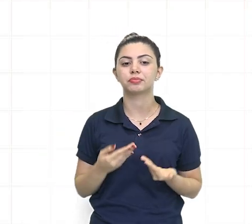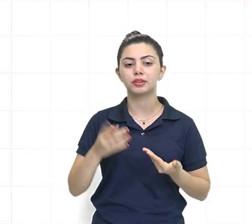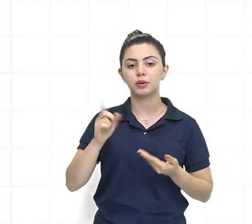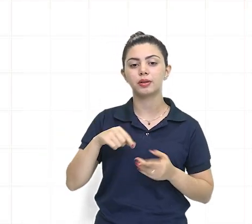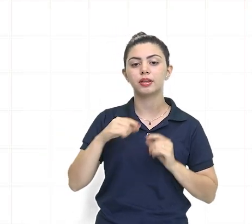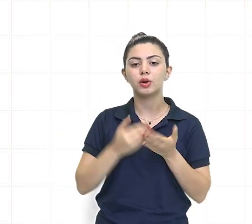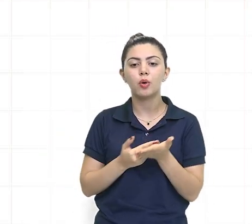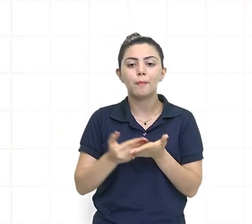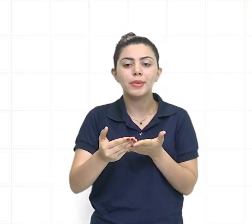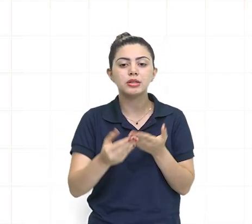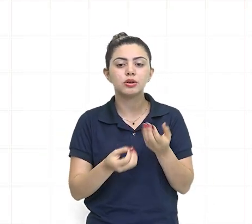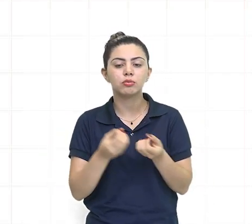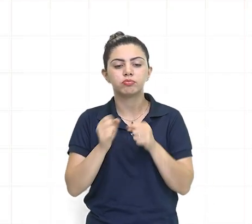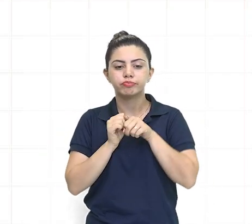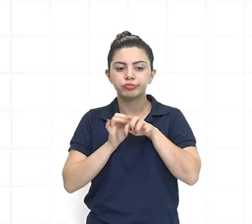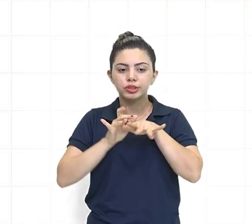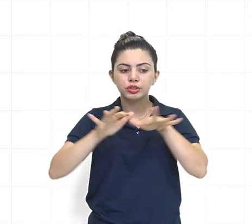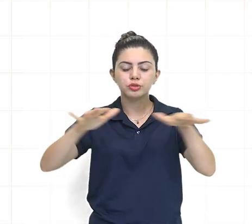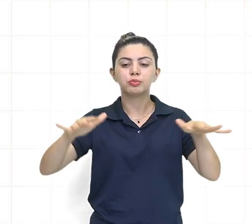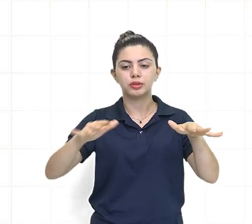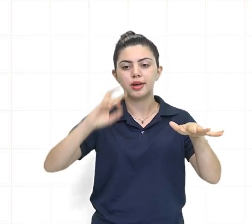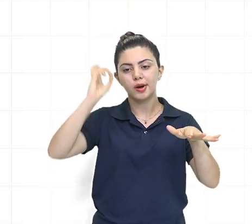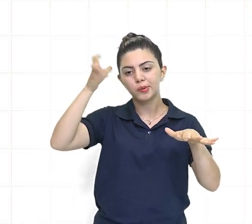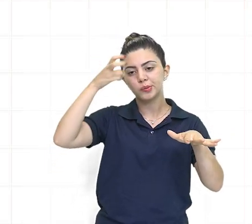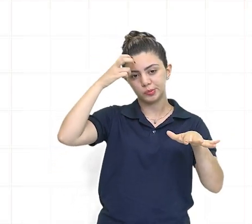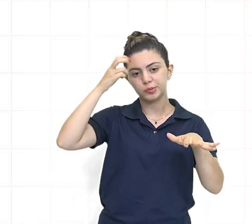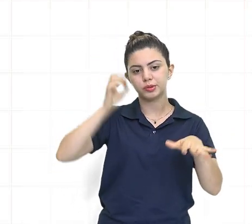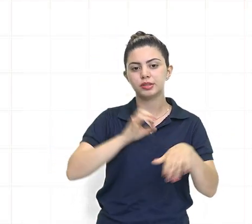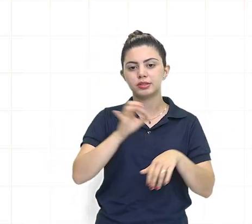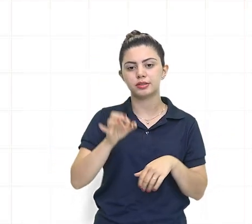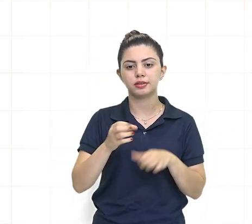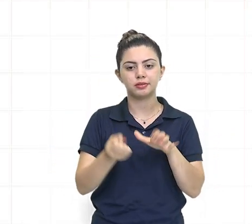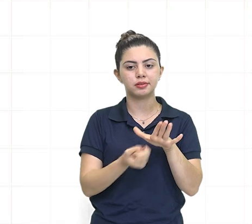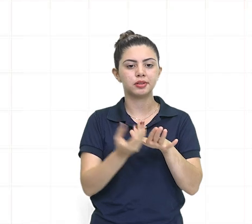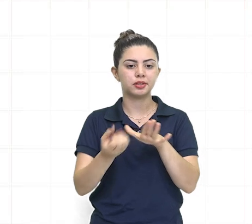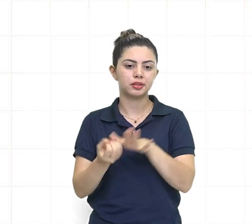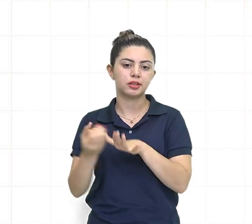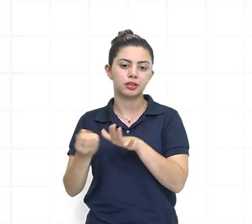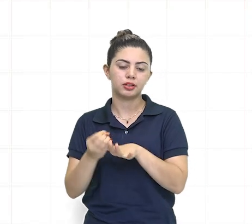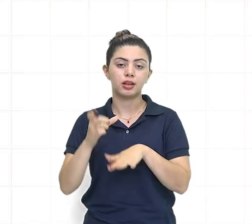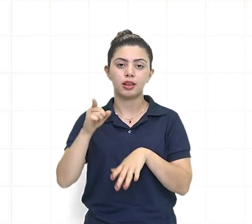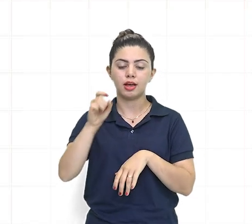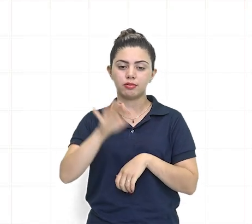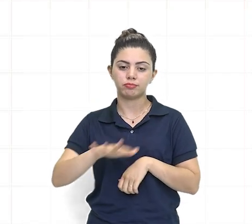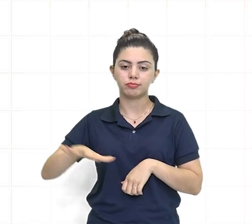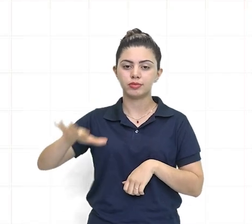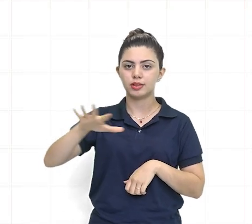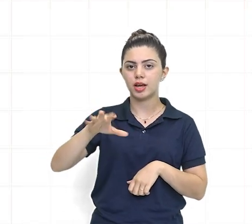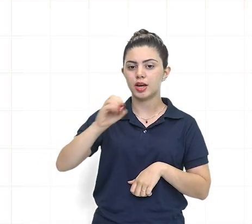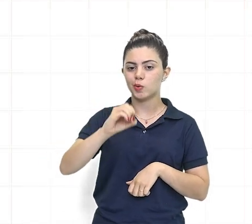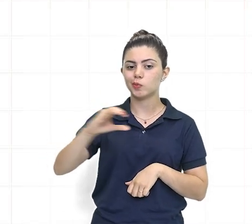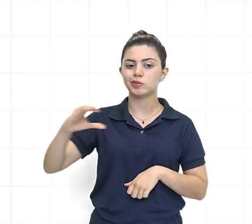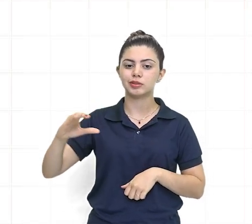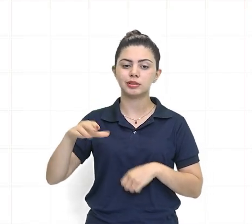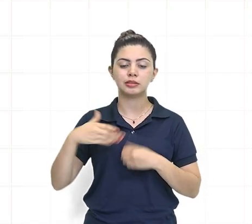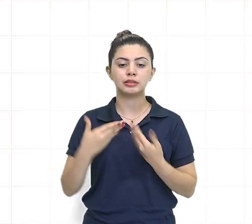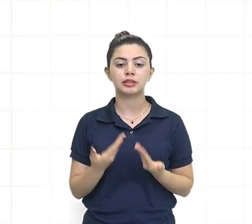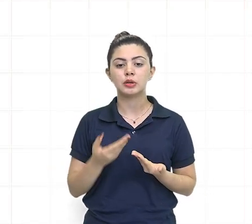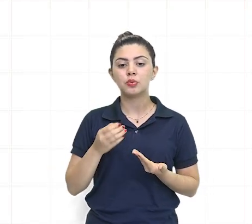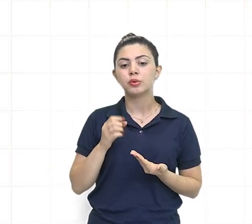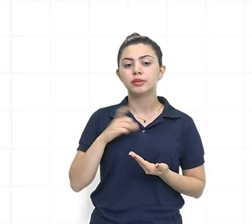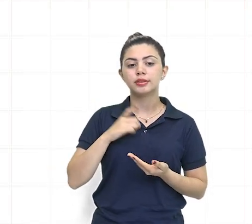ponto de partida para as demais práticas culturais que iriam surgir, então, no mundo ocidental. Sem essa combinação